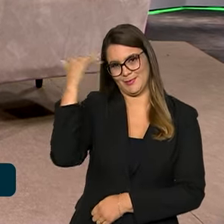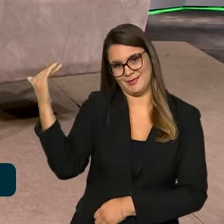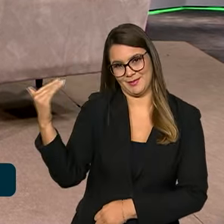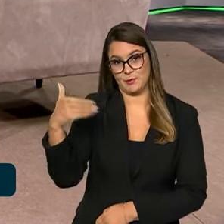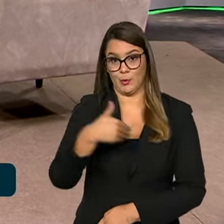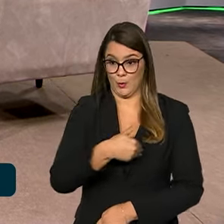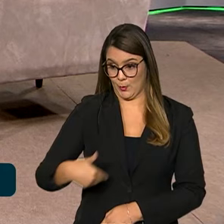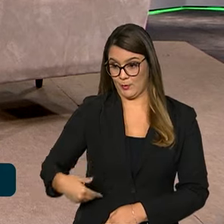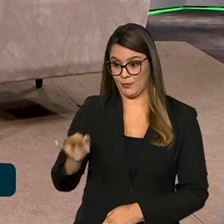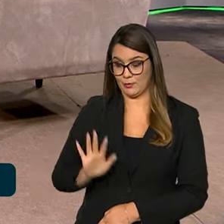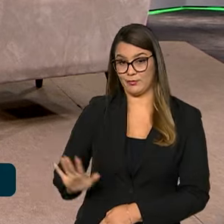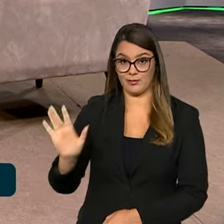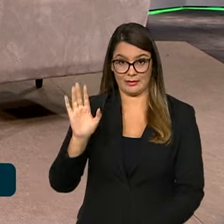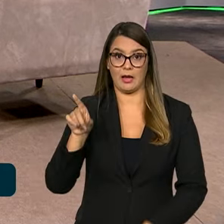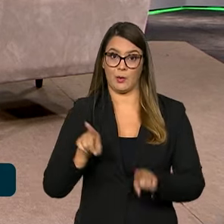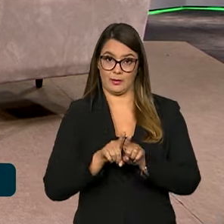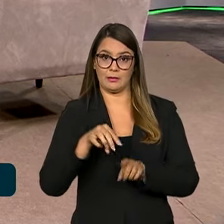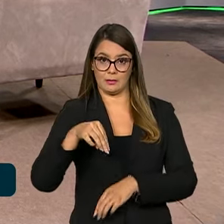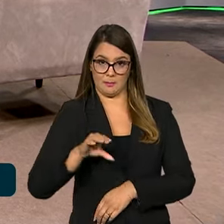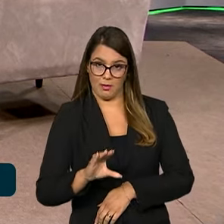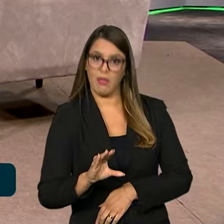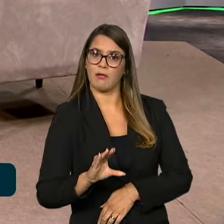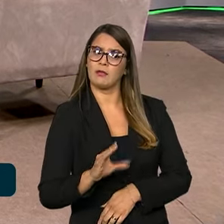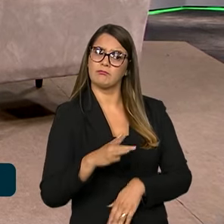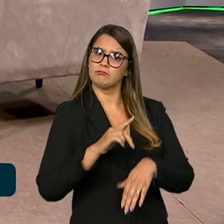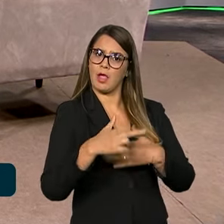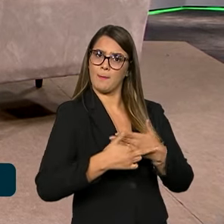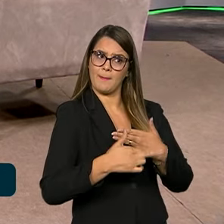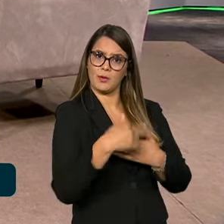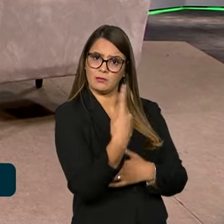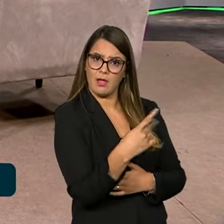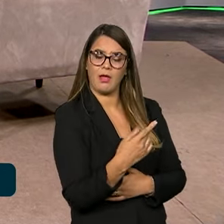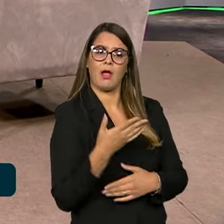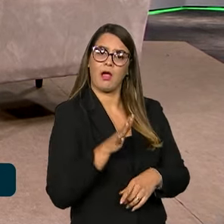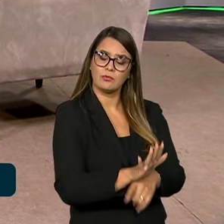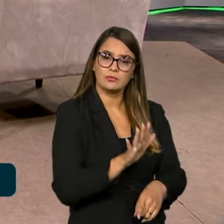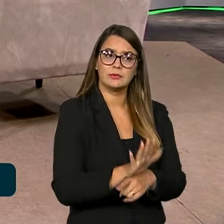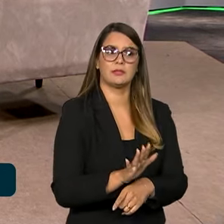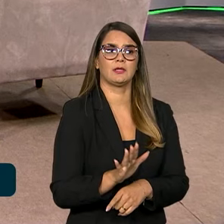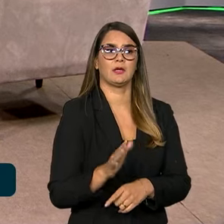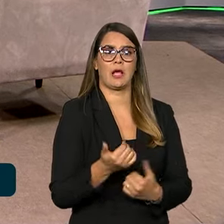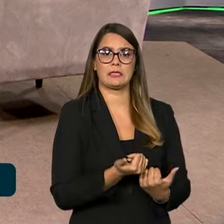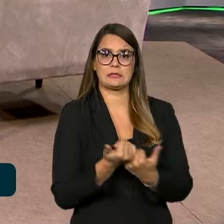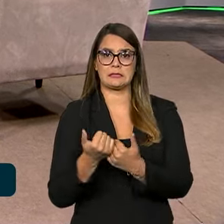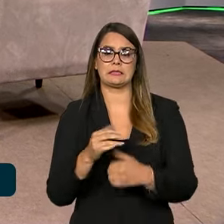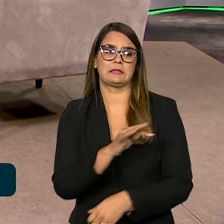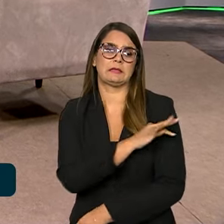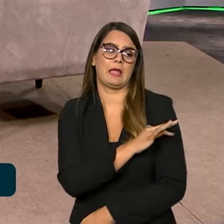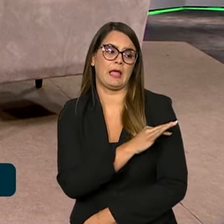governo federal o Ministério da Educação fazendo a parte que lhe cabe né cooperando com a assistência técnica com a